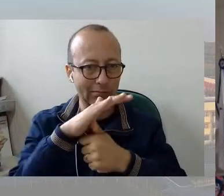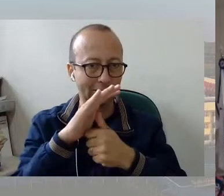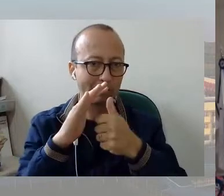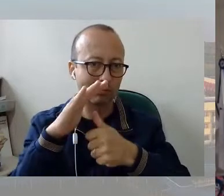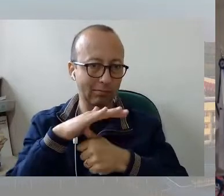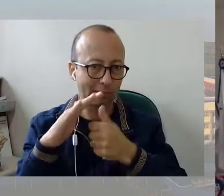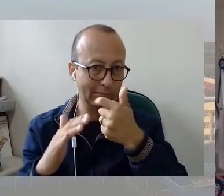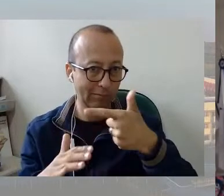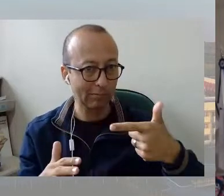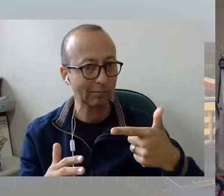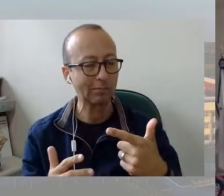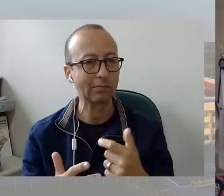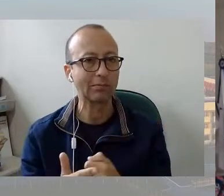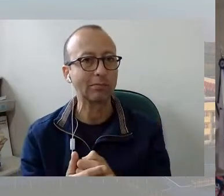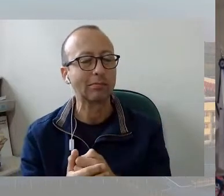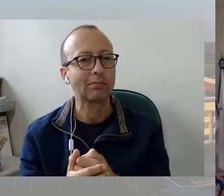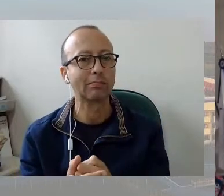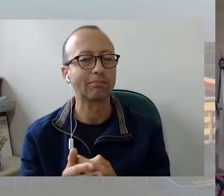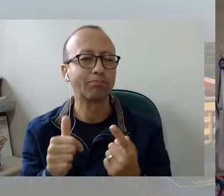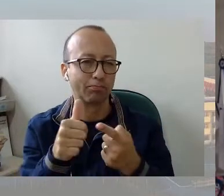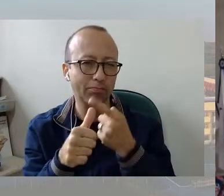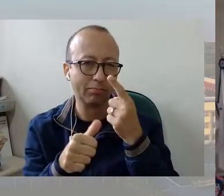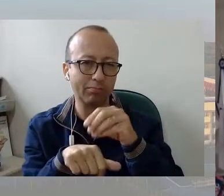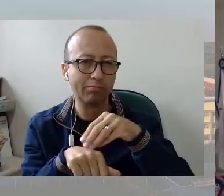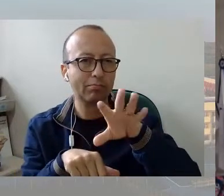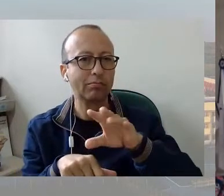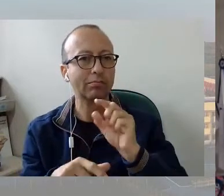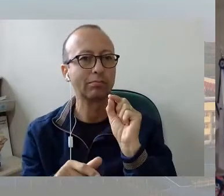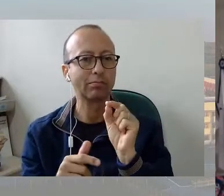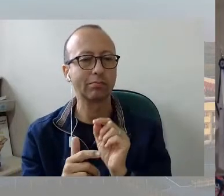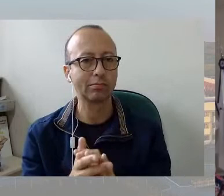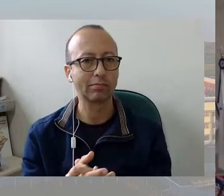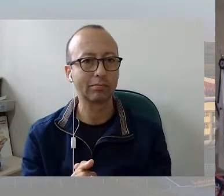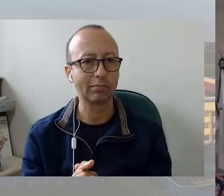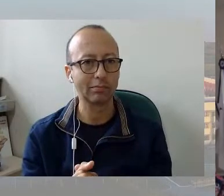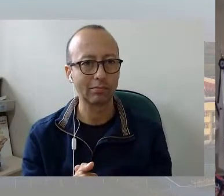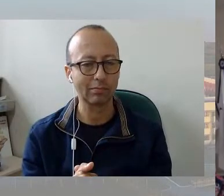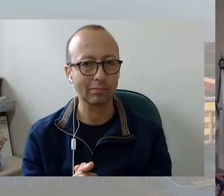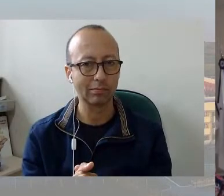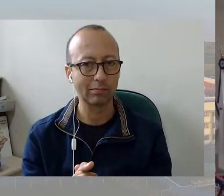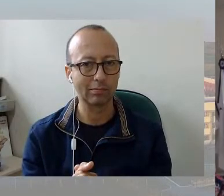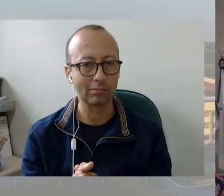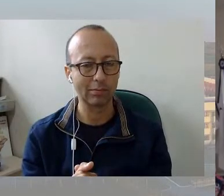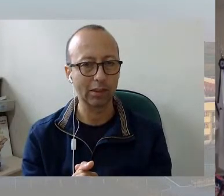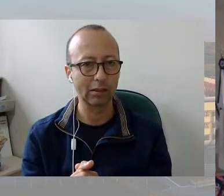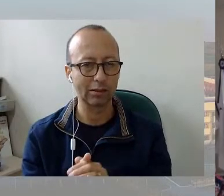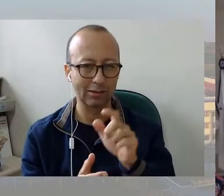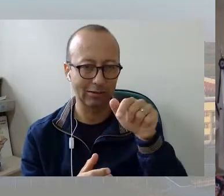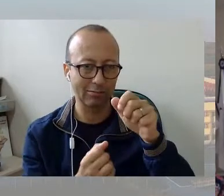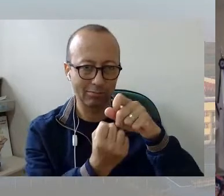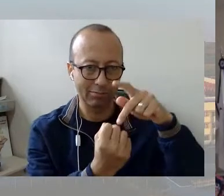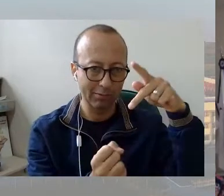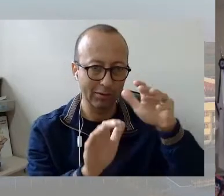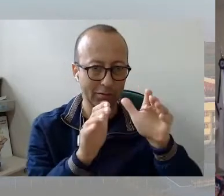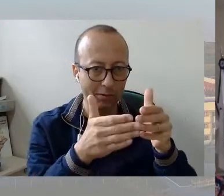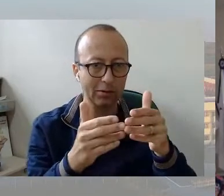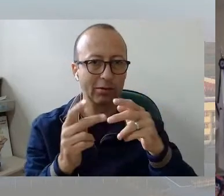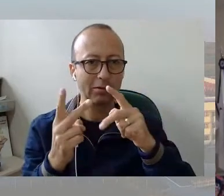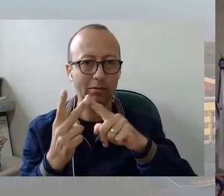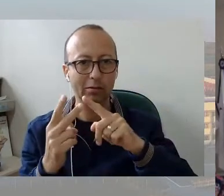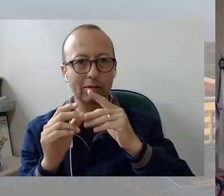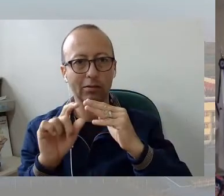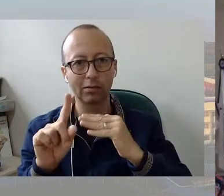questões. Primeiro, uma sugestão para a comissão do CIEP, para o próprio Consune pensar, é na possibilidade de